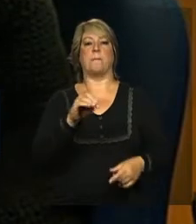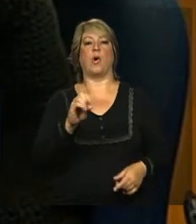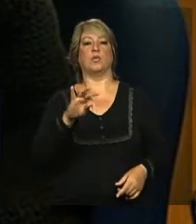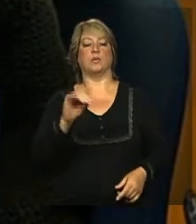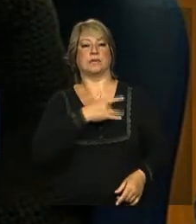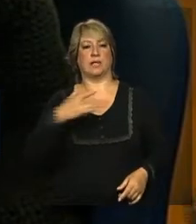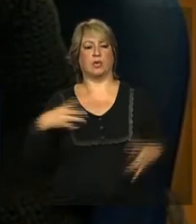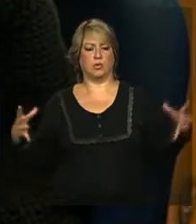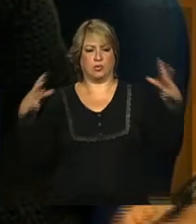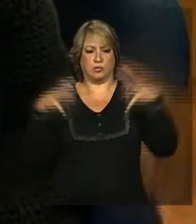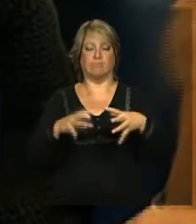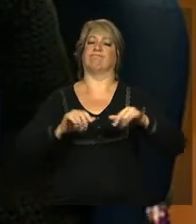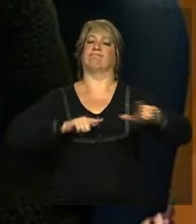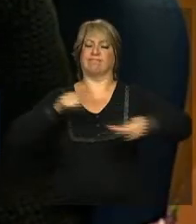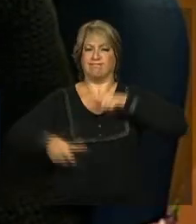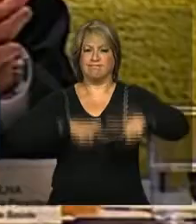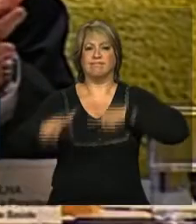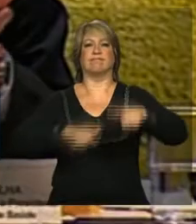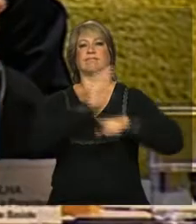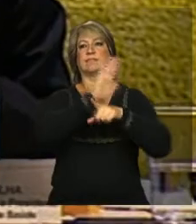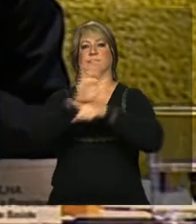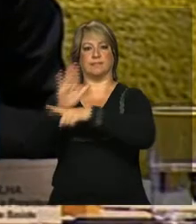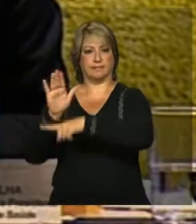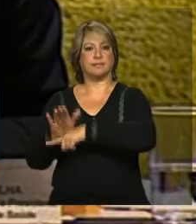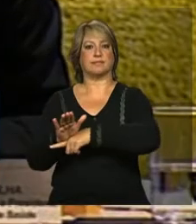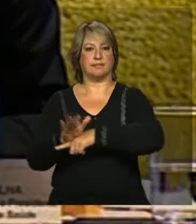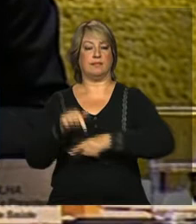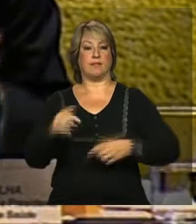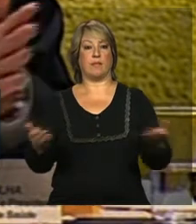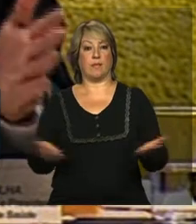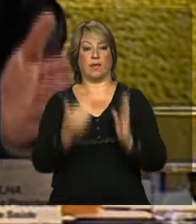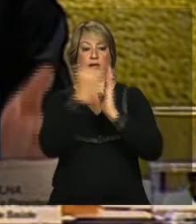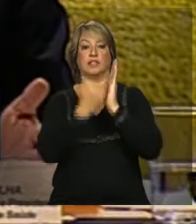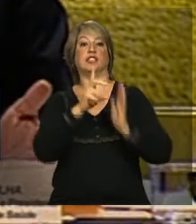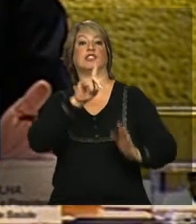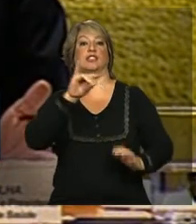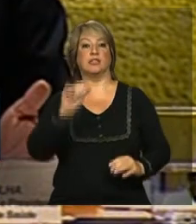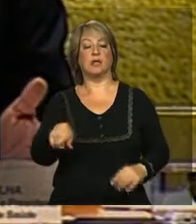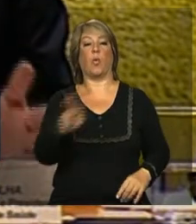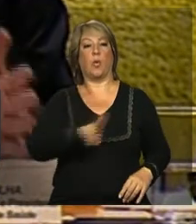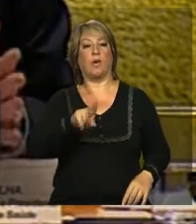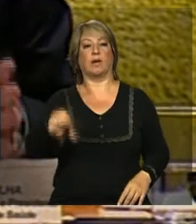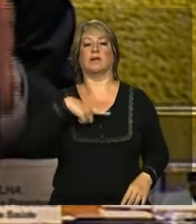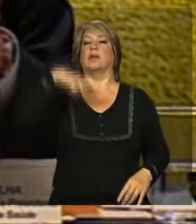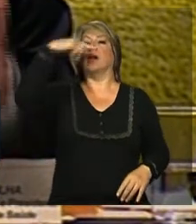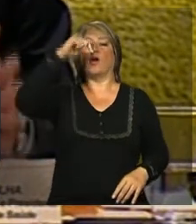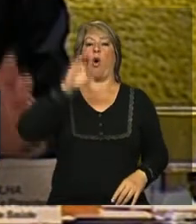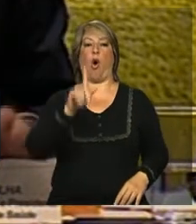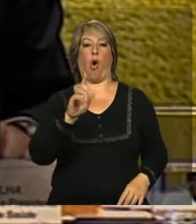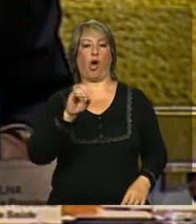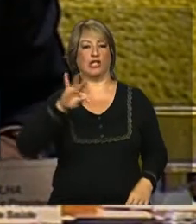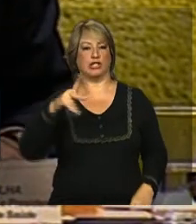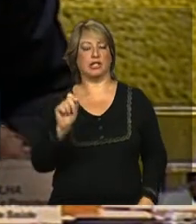não fazer uma grande concentração na campanha esse momento da atualização do calendário vacinal ou na gostinho da vitamina A para